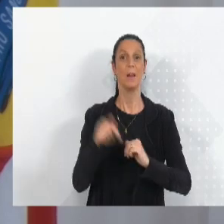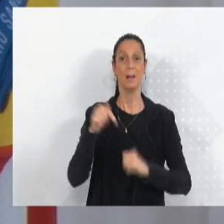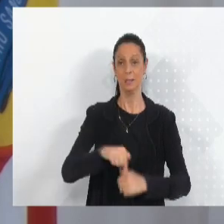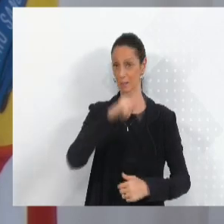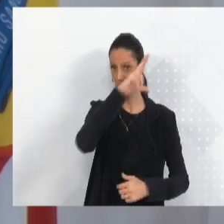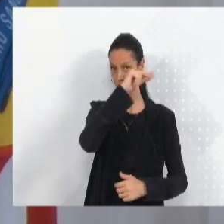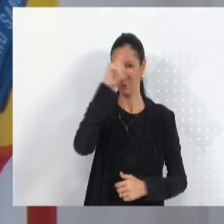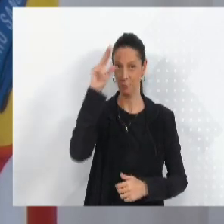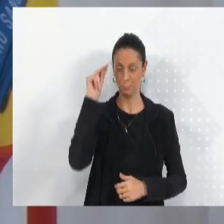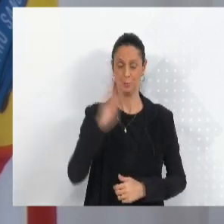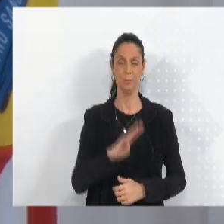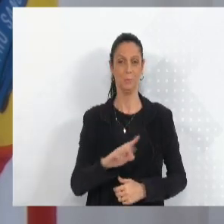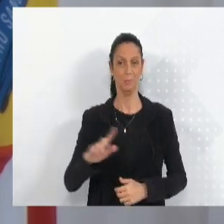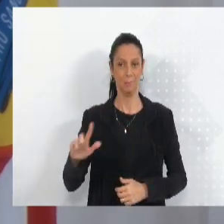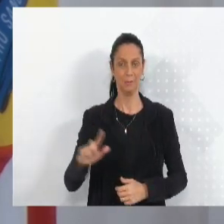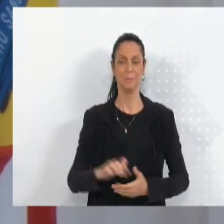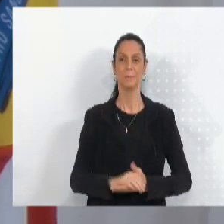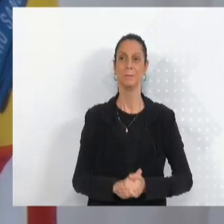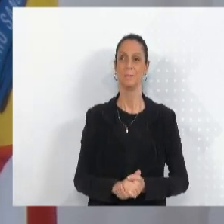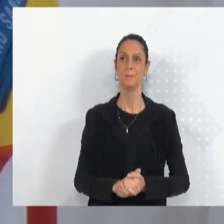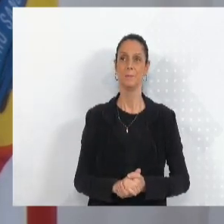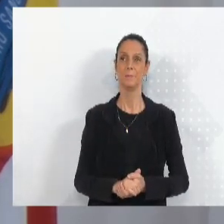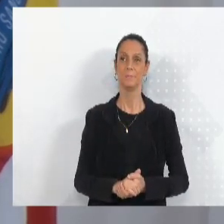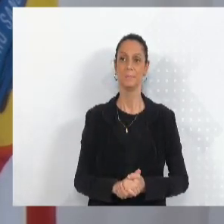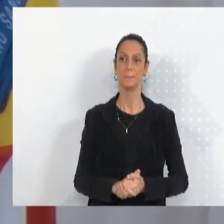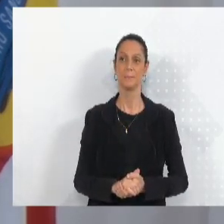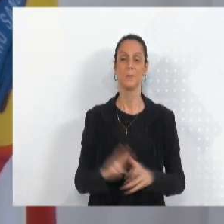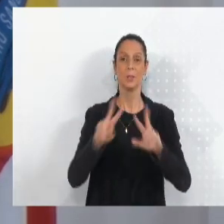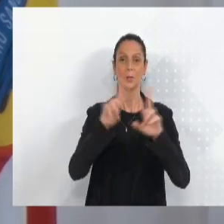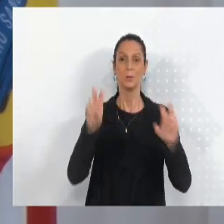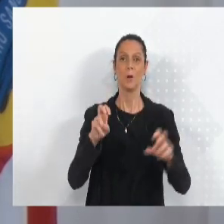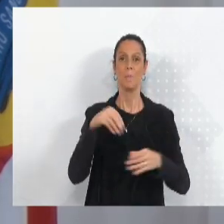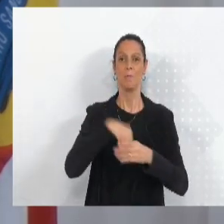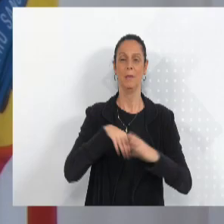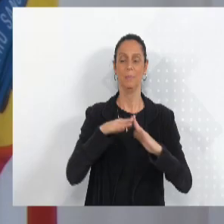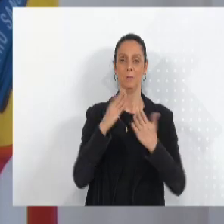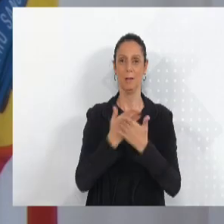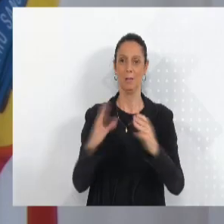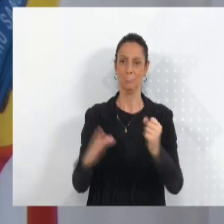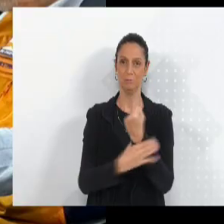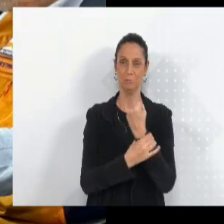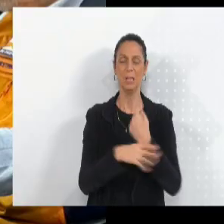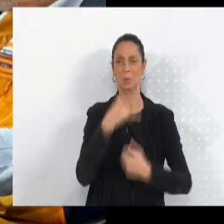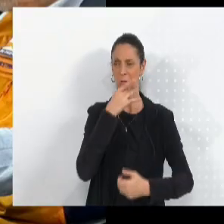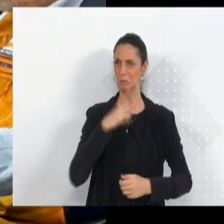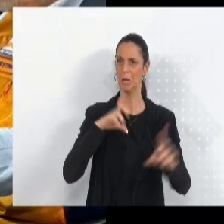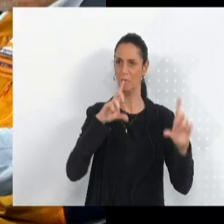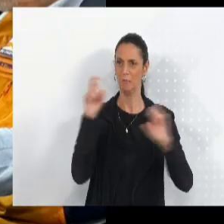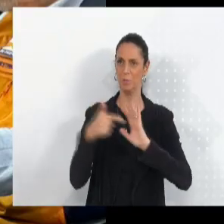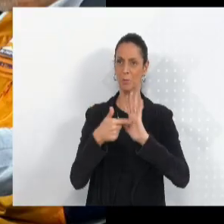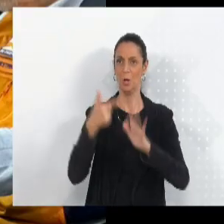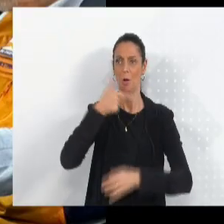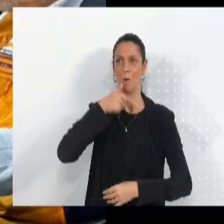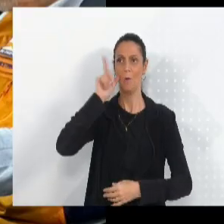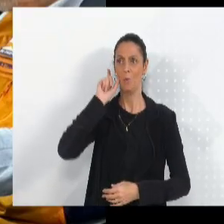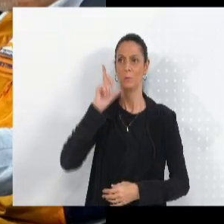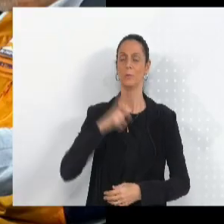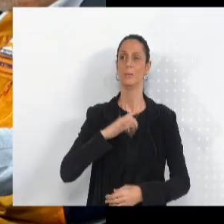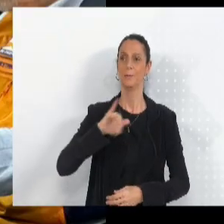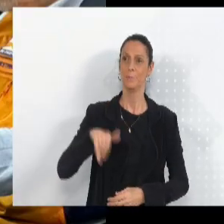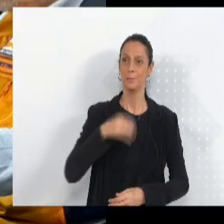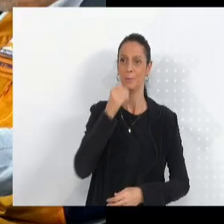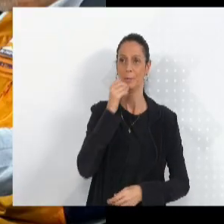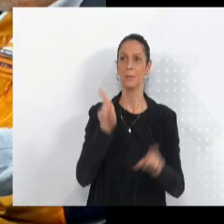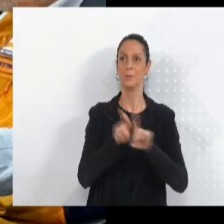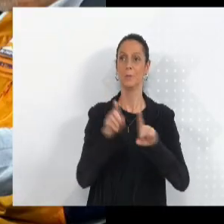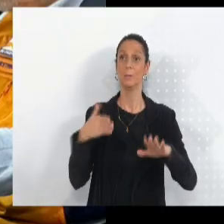Blumenau no que diz respeito à segurança das escolas. Eu acho que nós temos até fotos aí. No dia de ontem tive a oportunidade de participar,